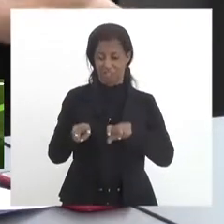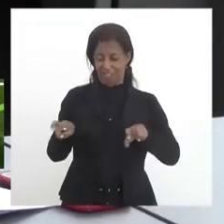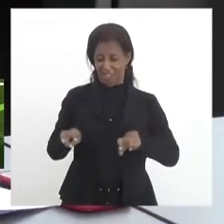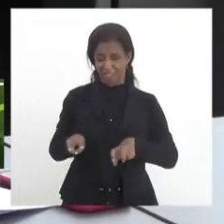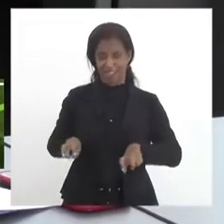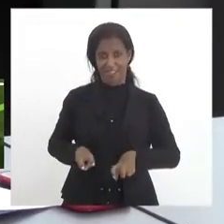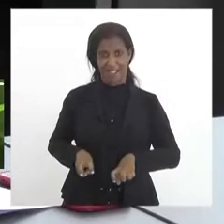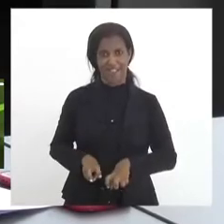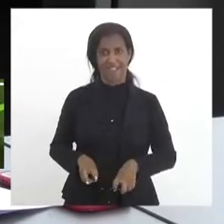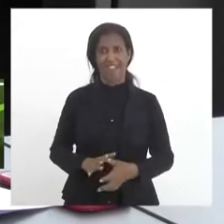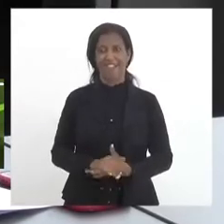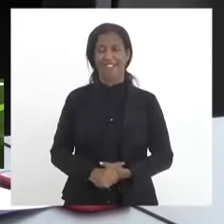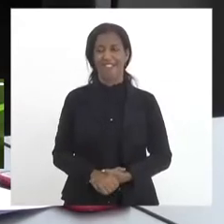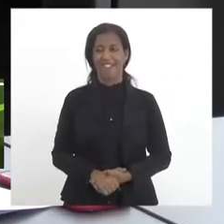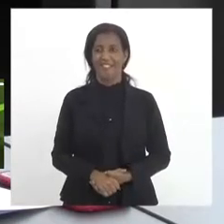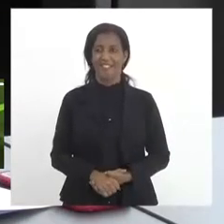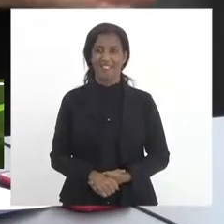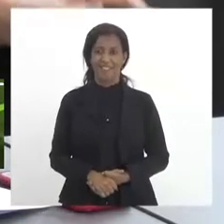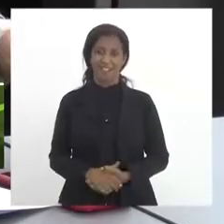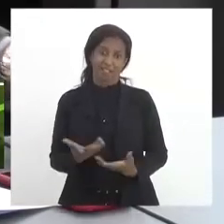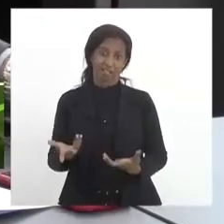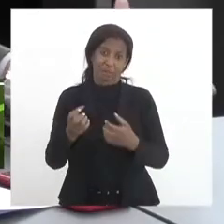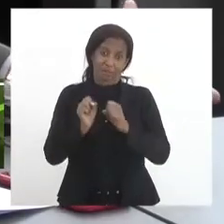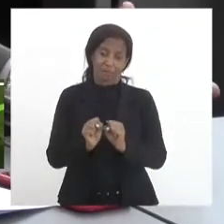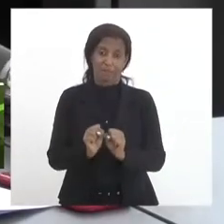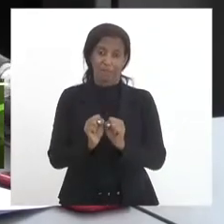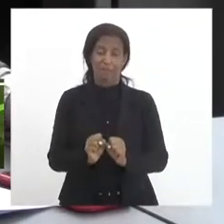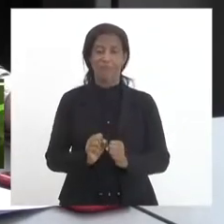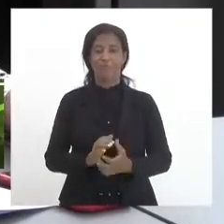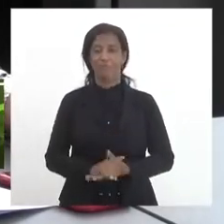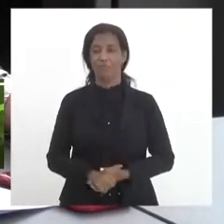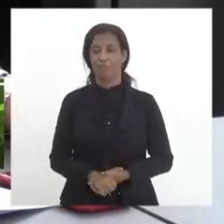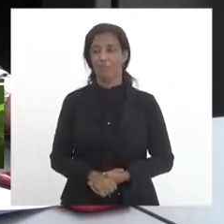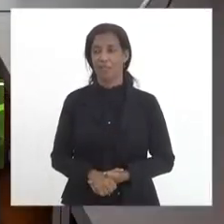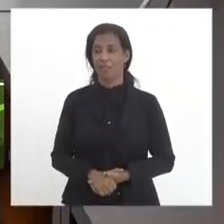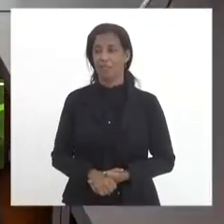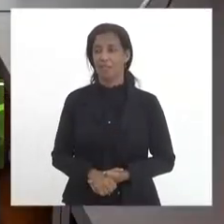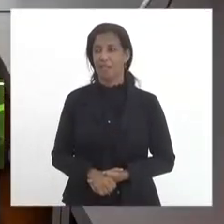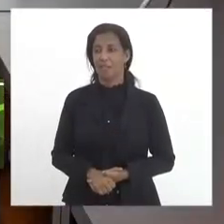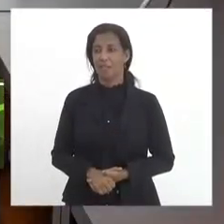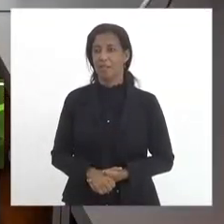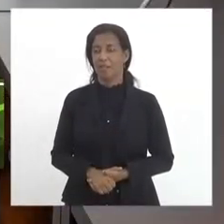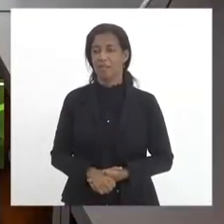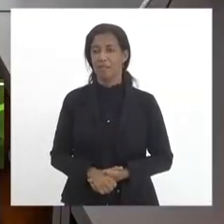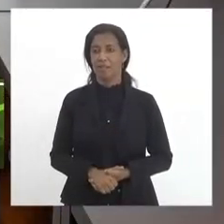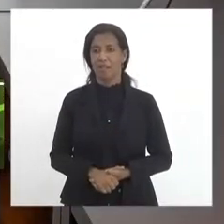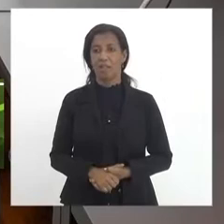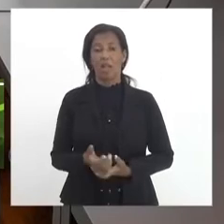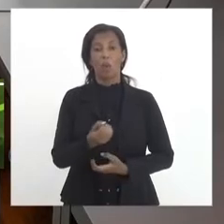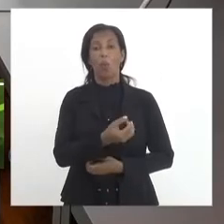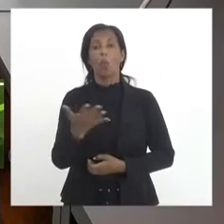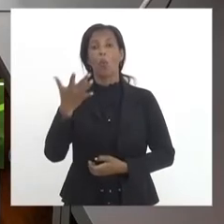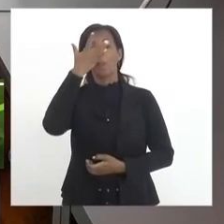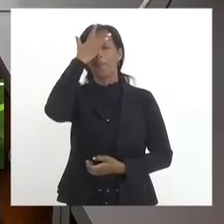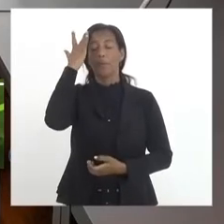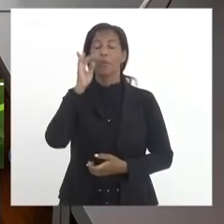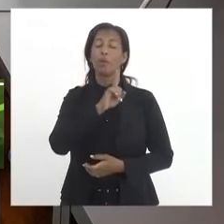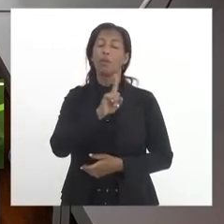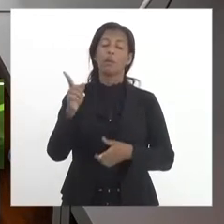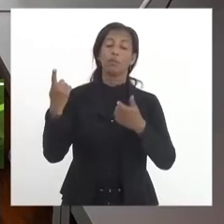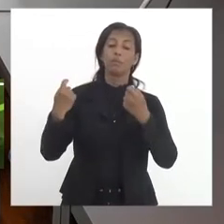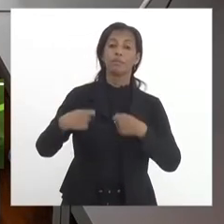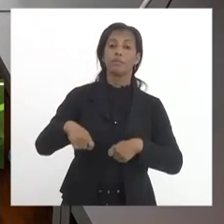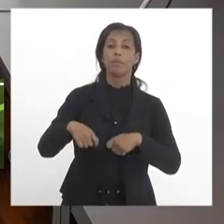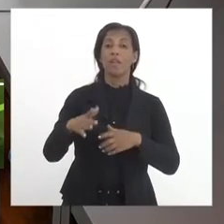pode. Uma lei que impõe... Eu concordo, não, poder lei, pode. Não, uma lei que impõe a redução de 25% do quantitativo de pessoas não necessariamente